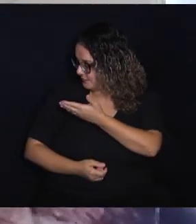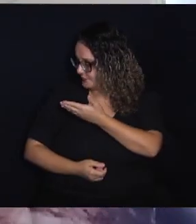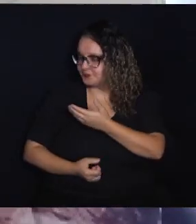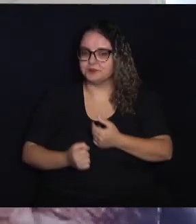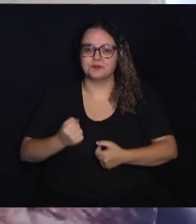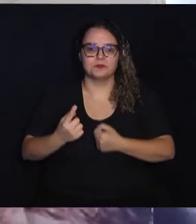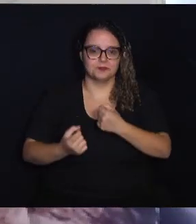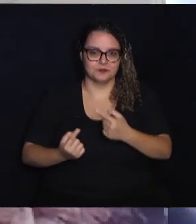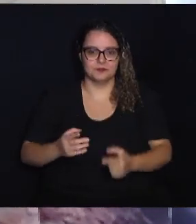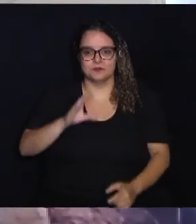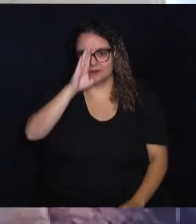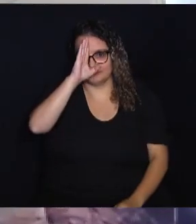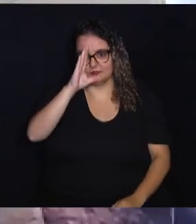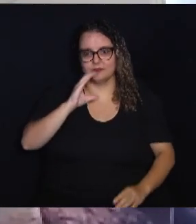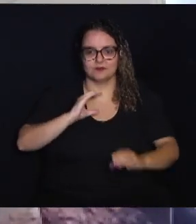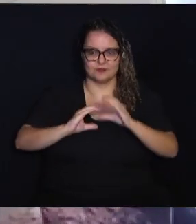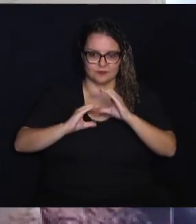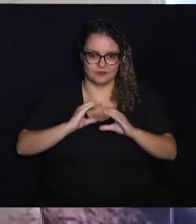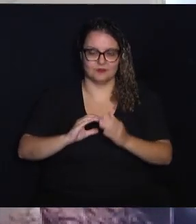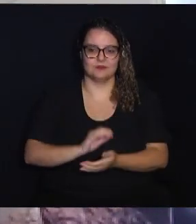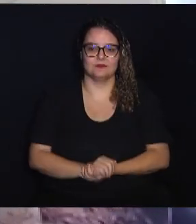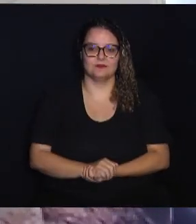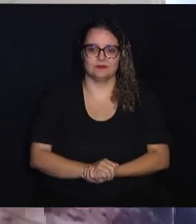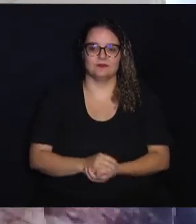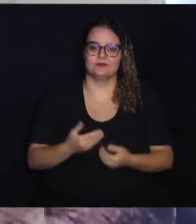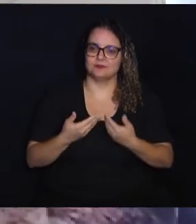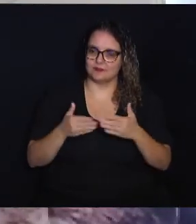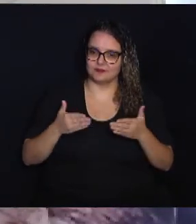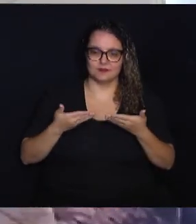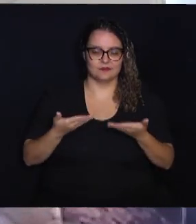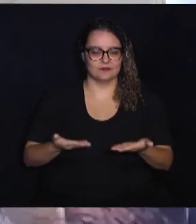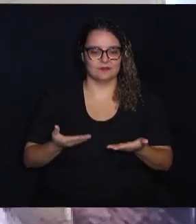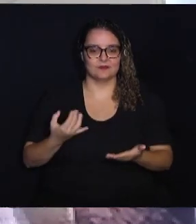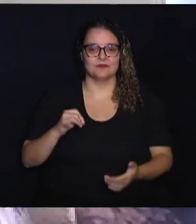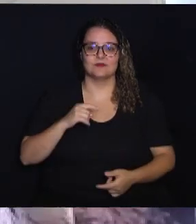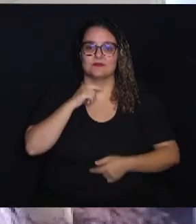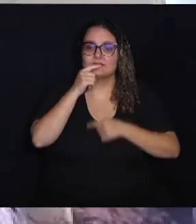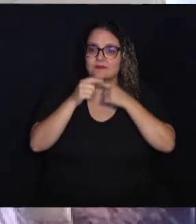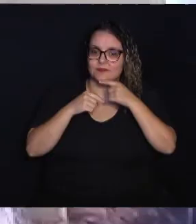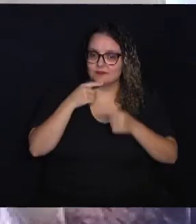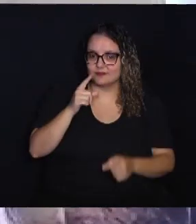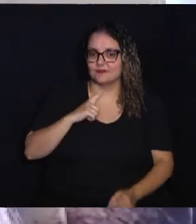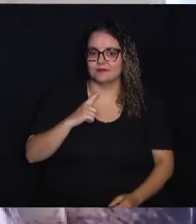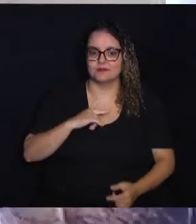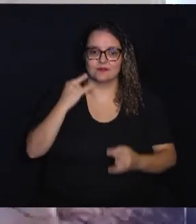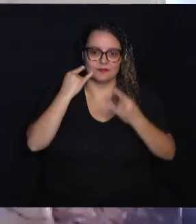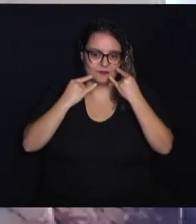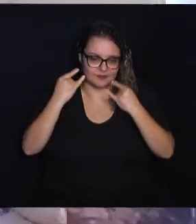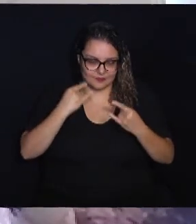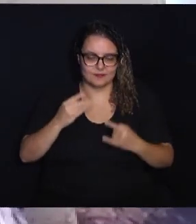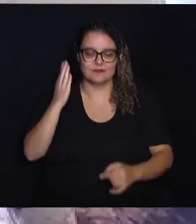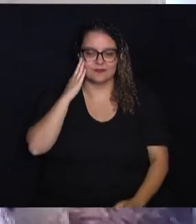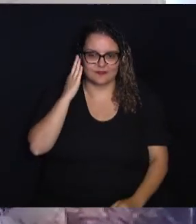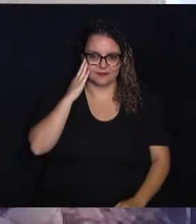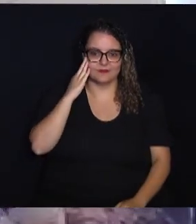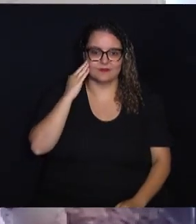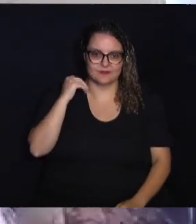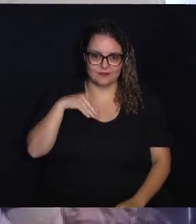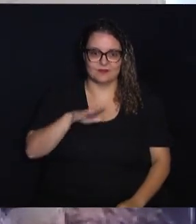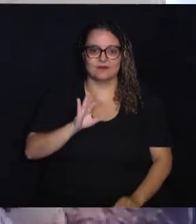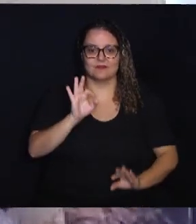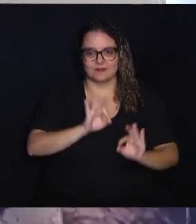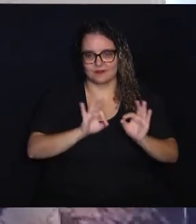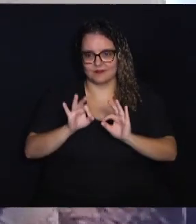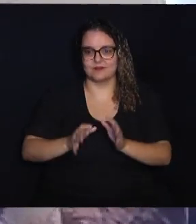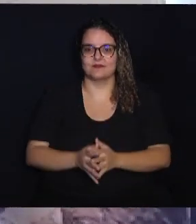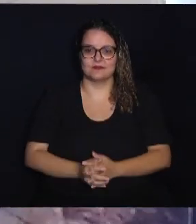Basicamente, esses são os nossos principais meios de comunicação e eu fico à disposição se alguém tiver alguma dúvida, tiver interesse, né, em saber mais